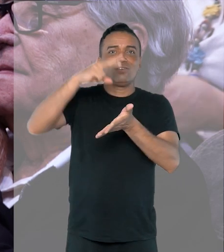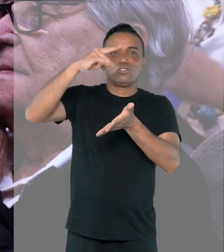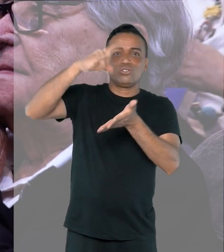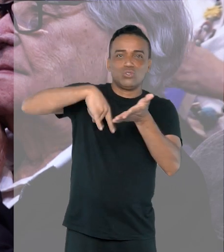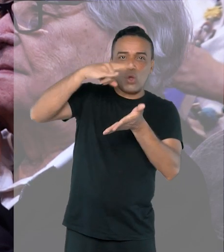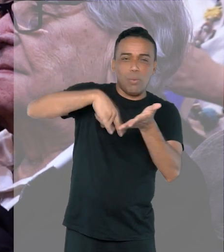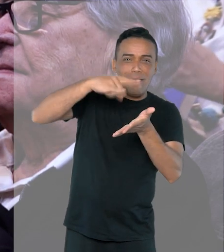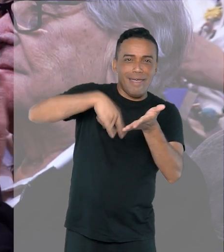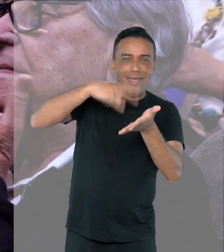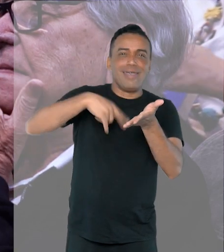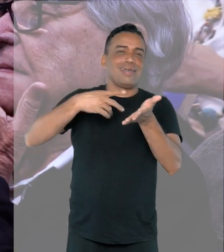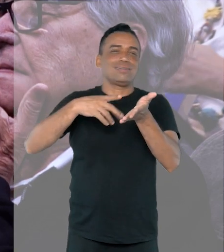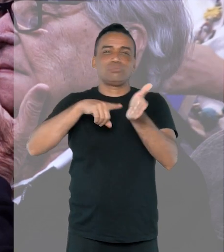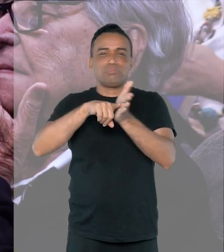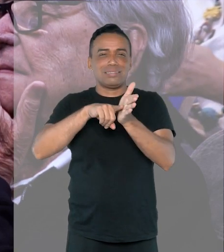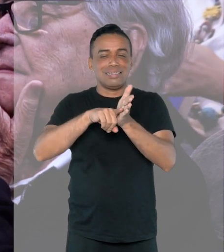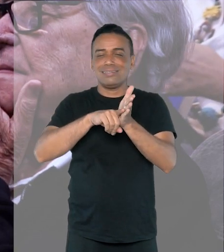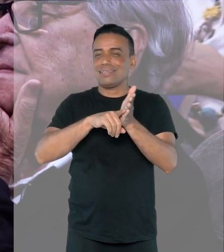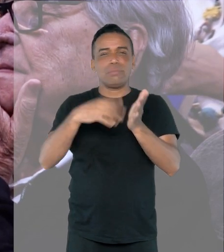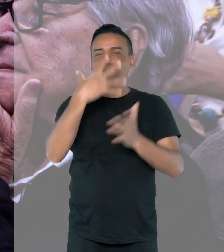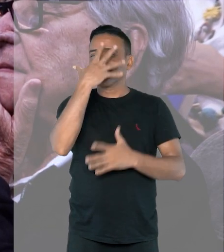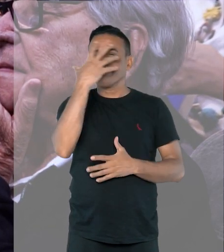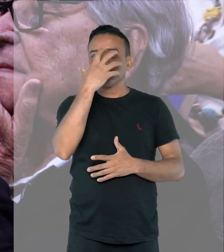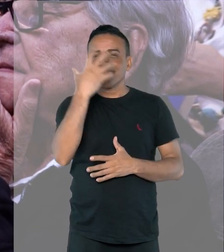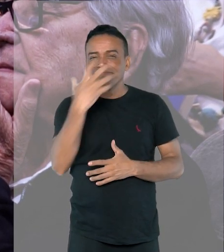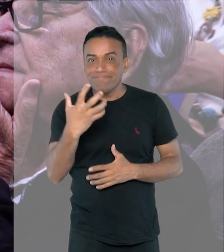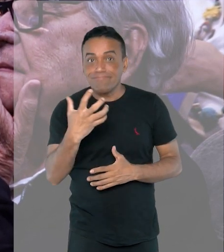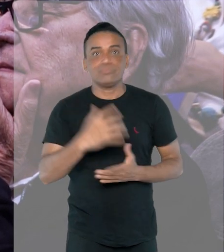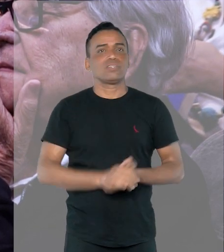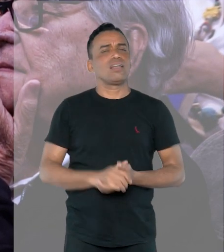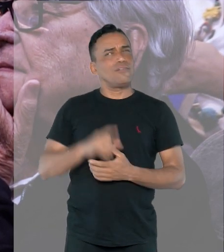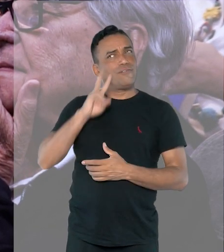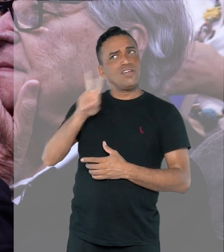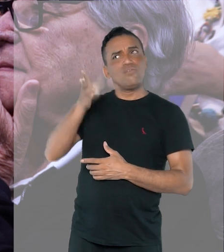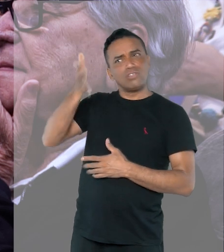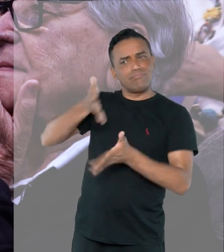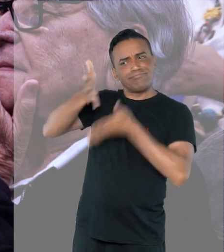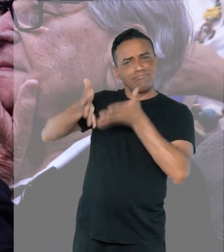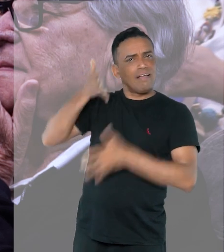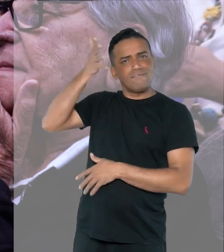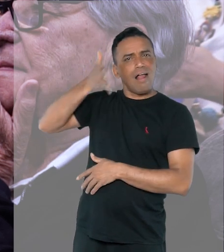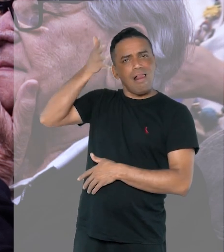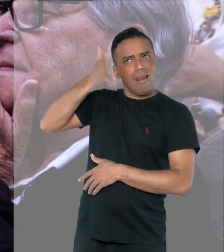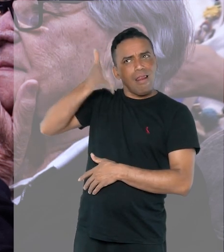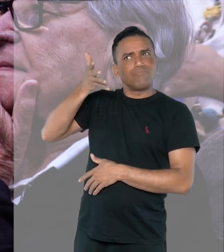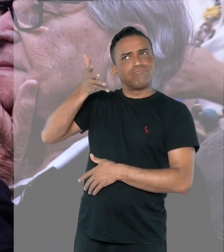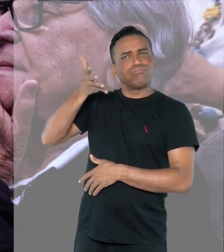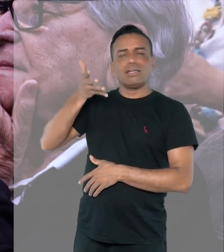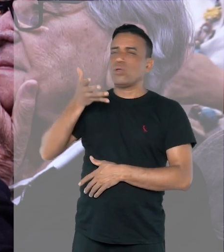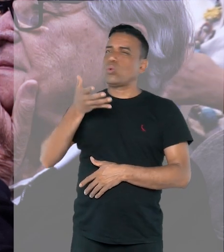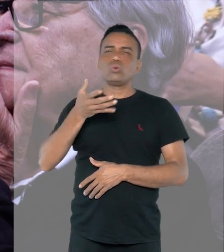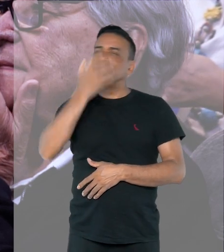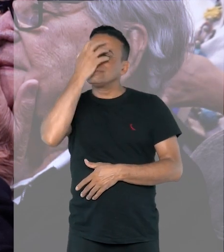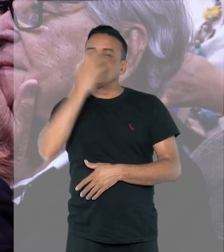documentos, né? Coisas, sempre me chamam muita atenção, né? E ouvindo o que você trouxe aqui para a gente, cada vez mais eu